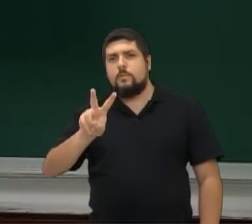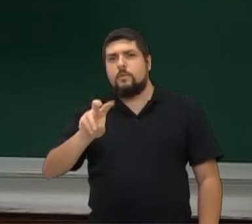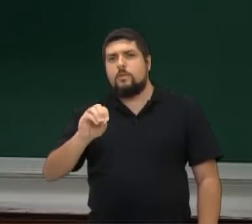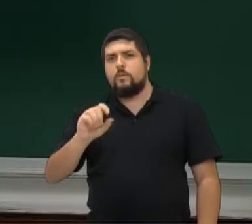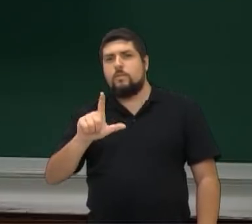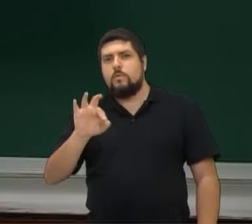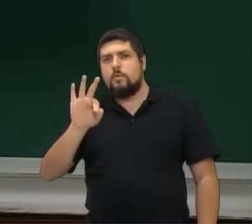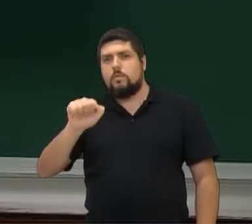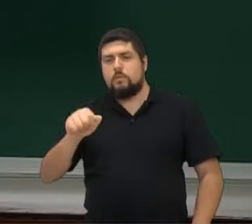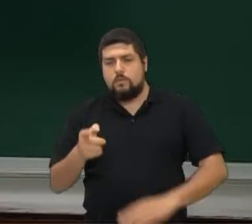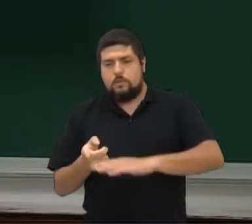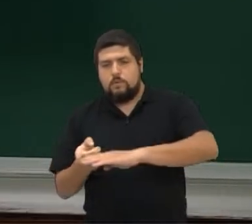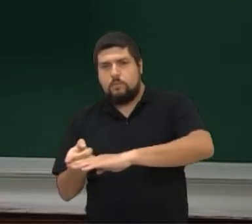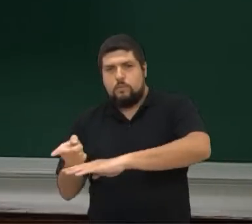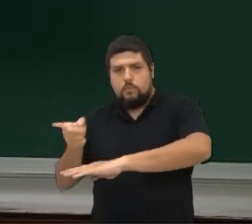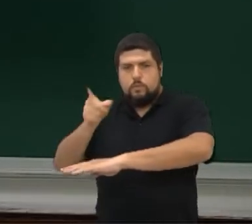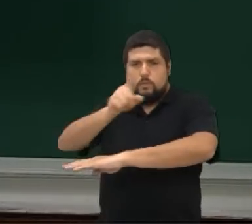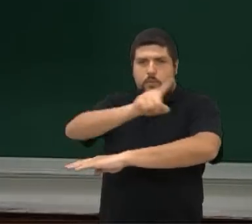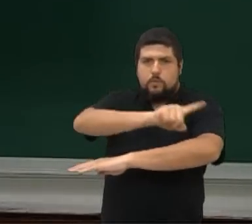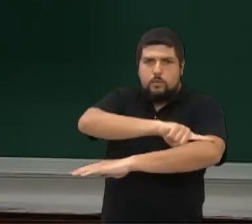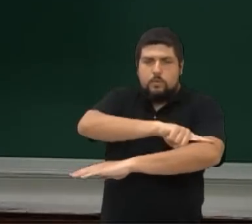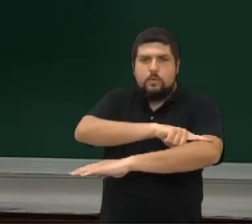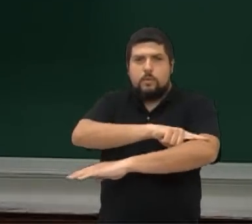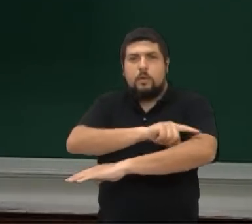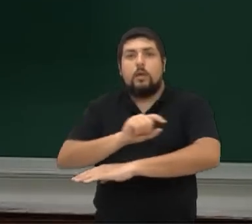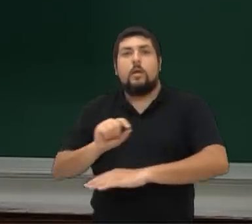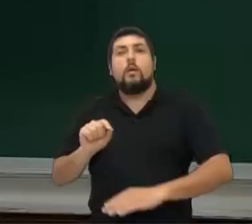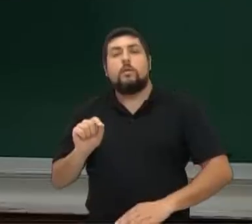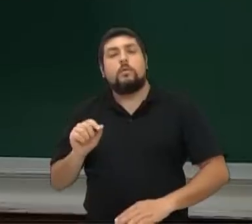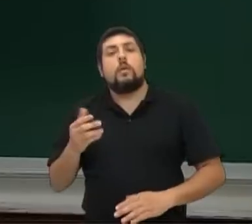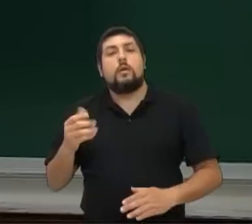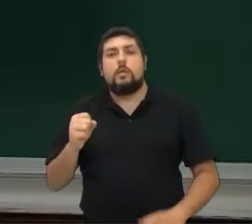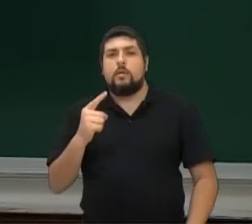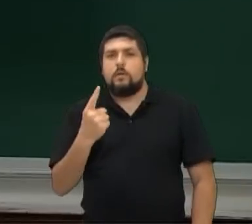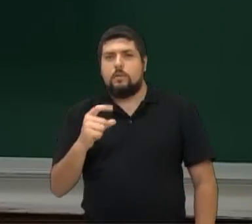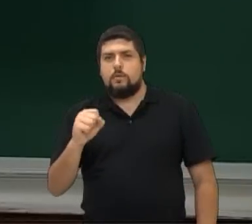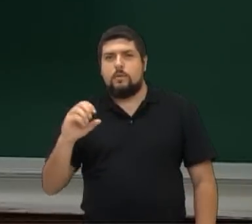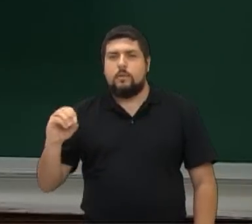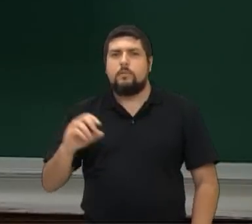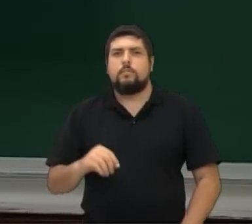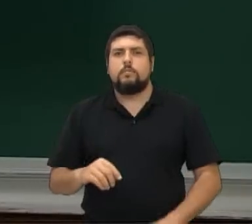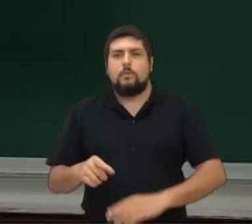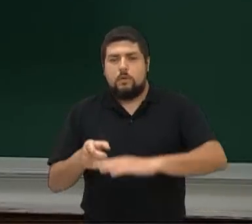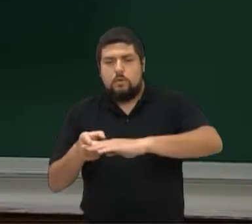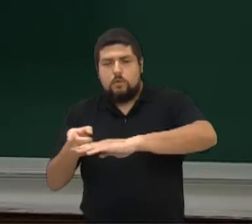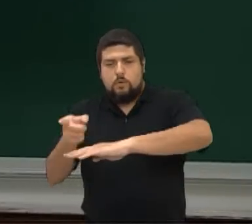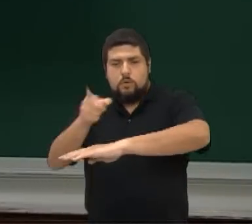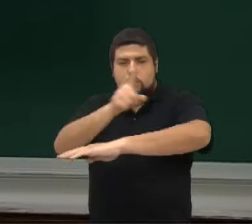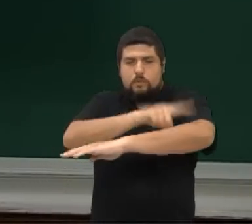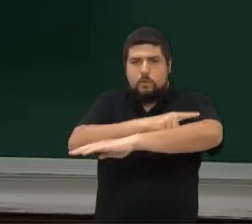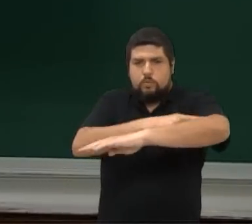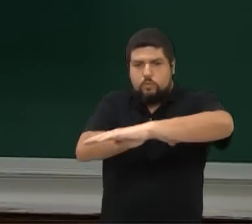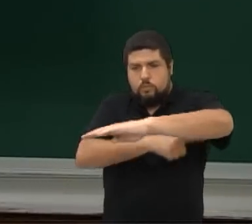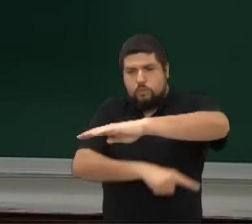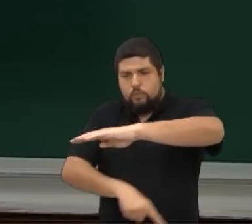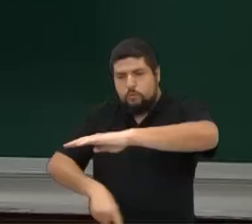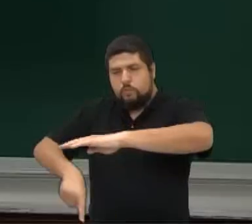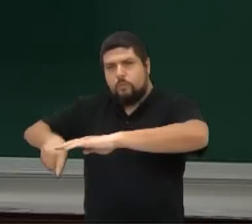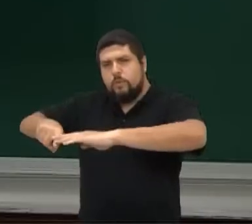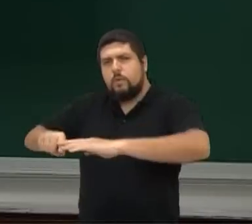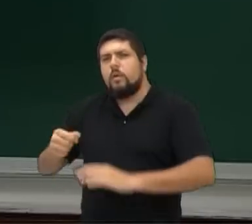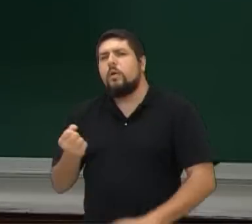inteira. Então, uma volta inteira, uma volta, né, corresponde a 360